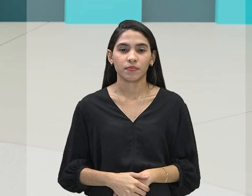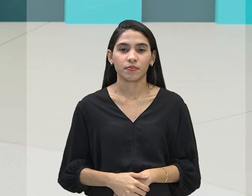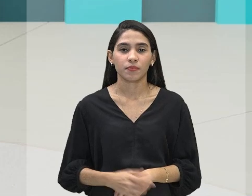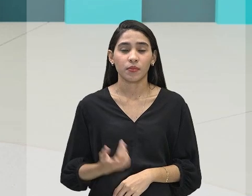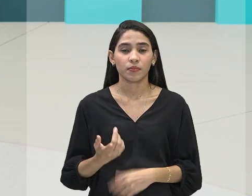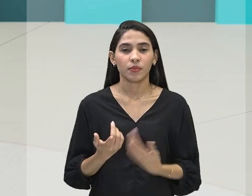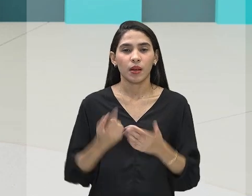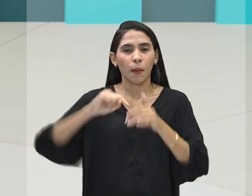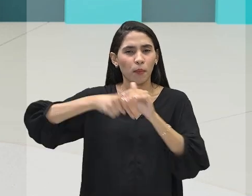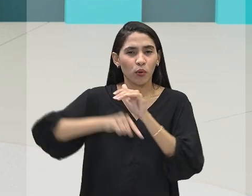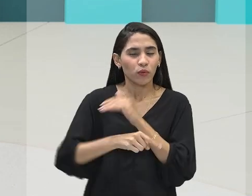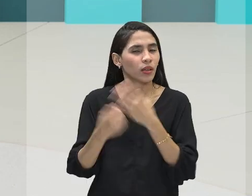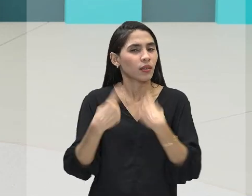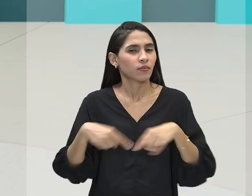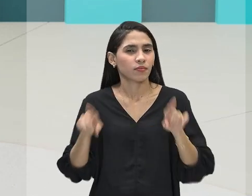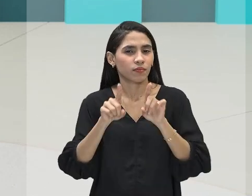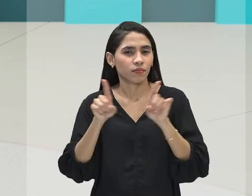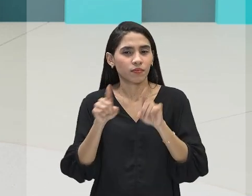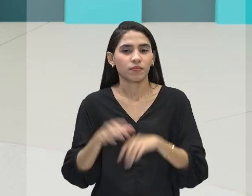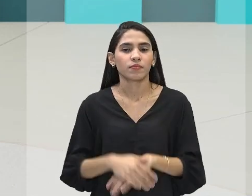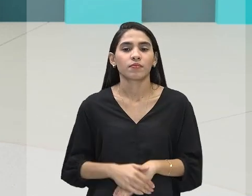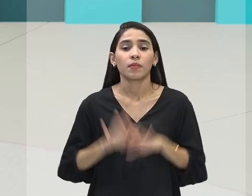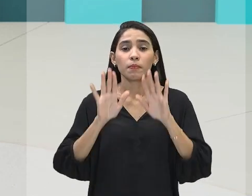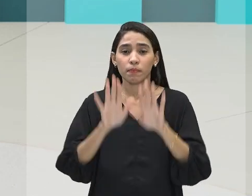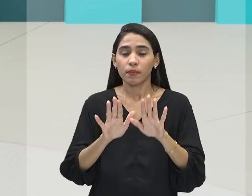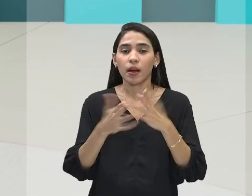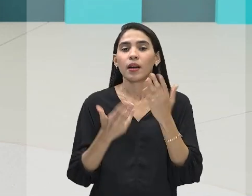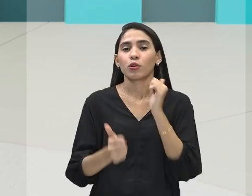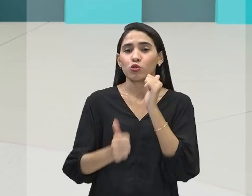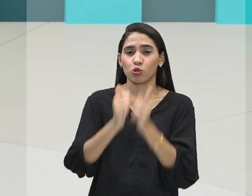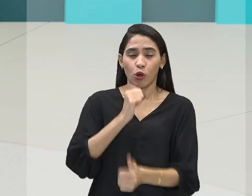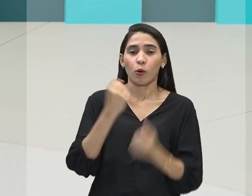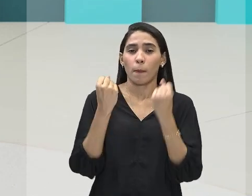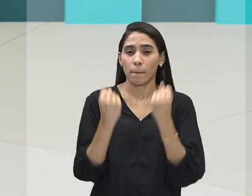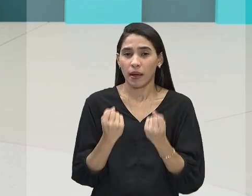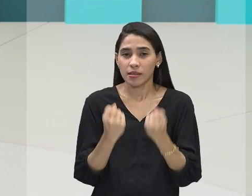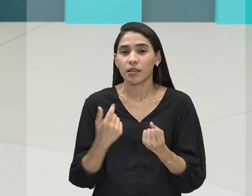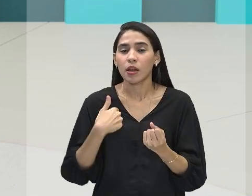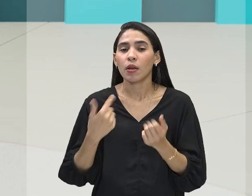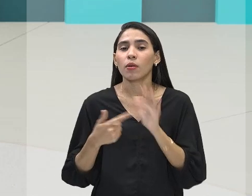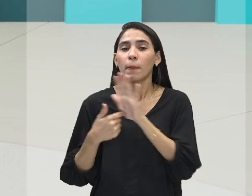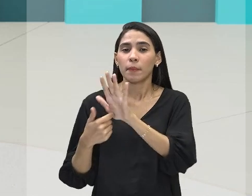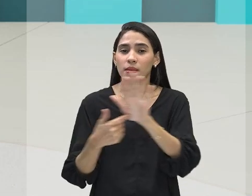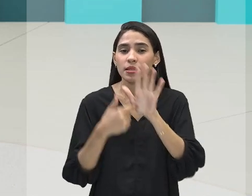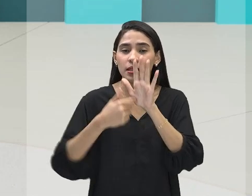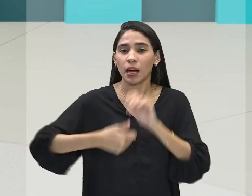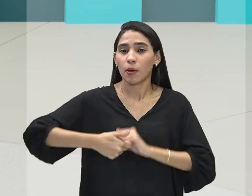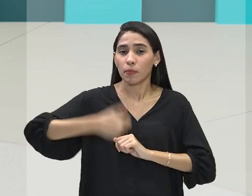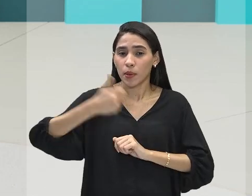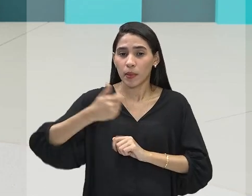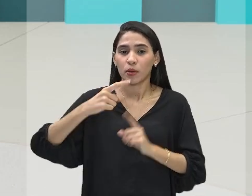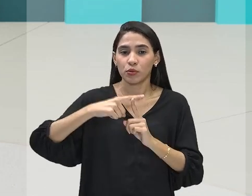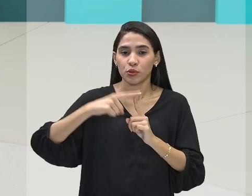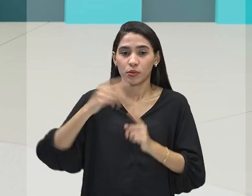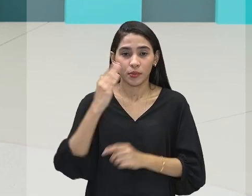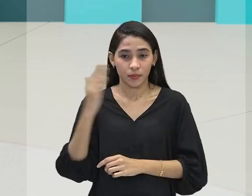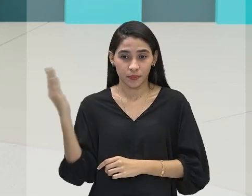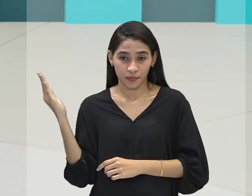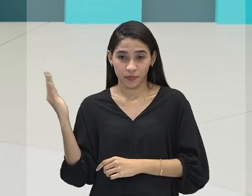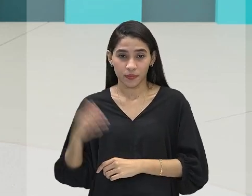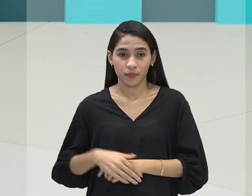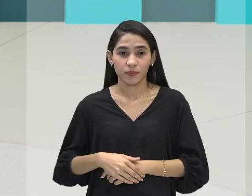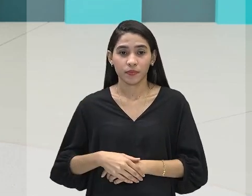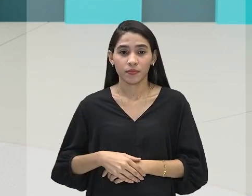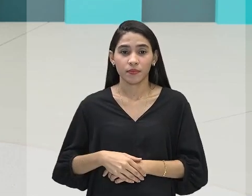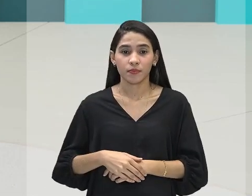conhecer tanto, não vai relembrar tanto, mas os jogos pesados eu quero trazer para vocês a primeira modalidade, tá bom? Que é o